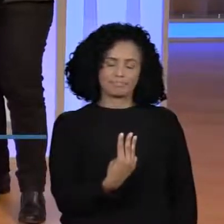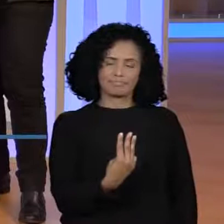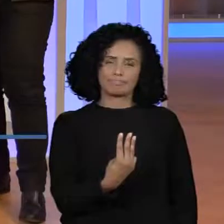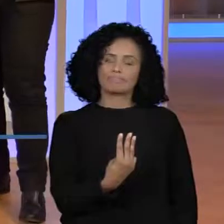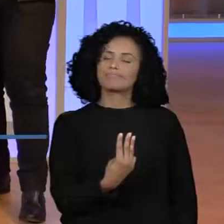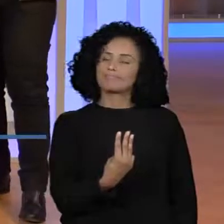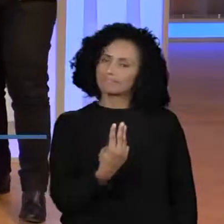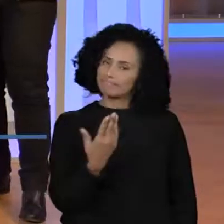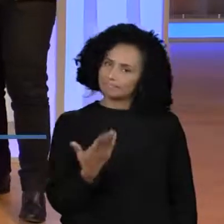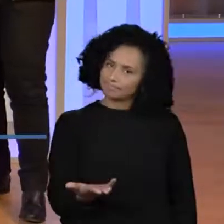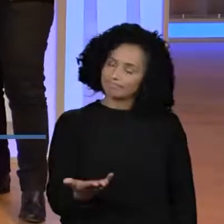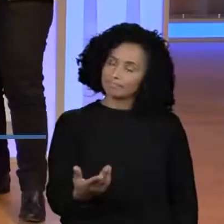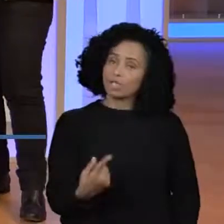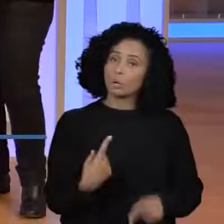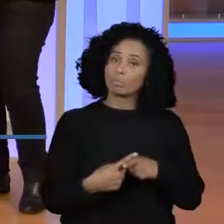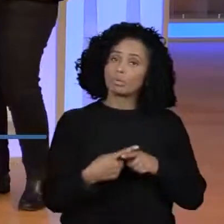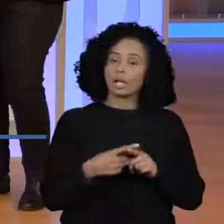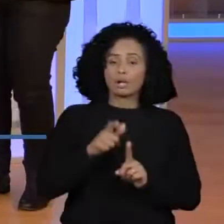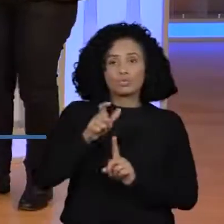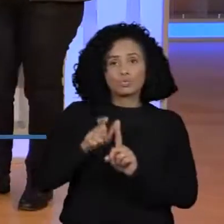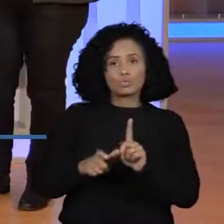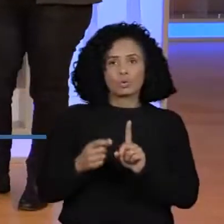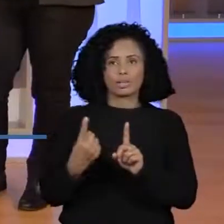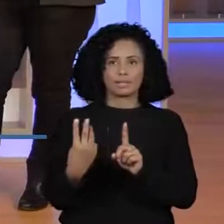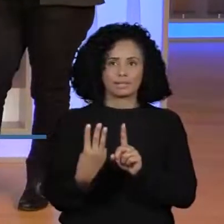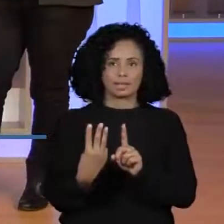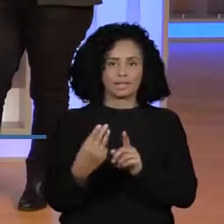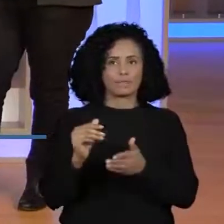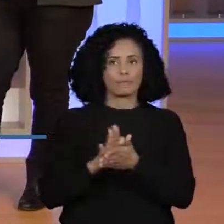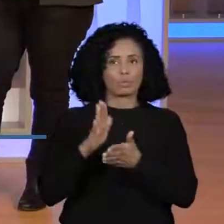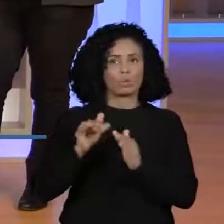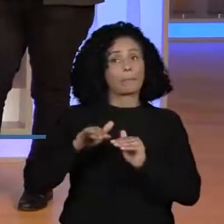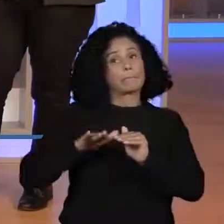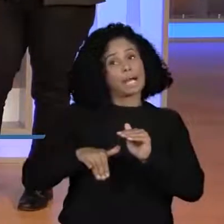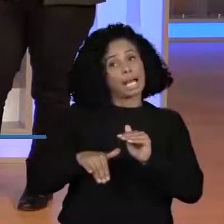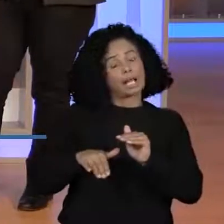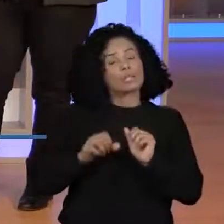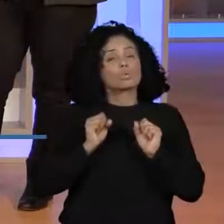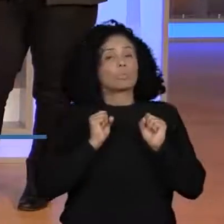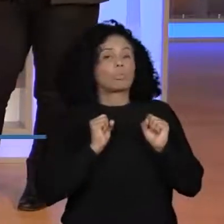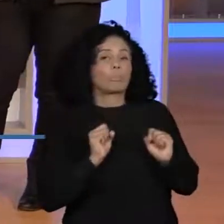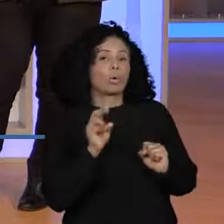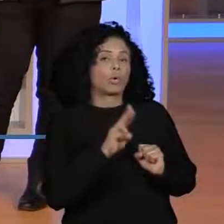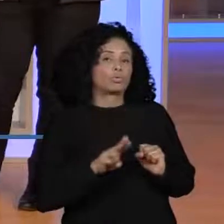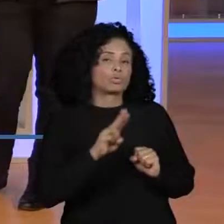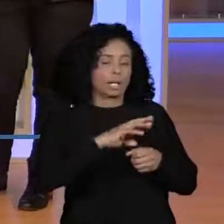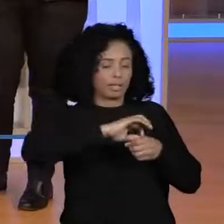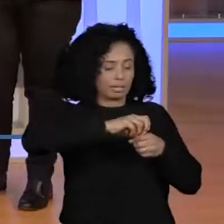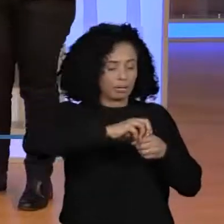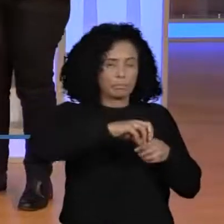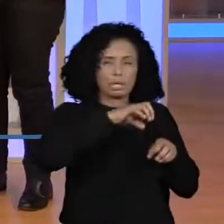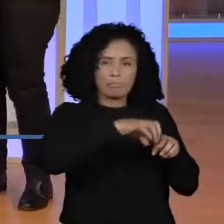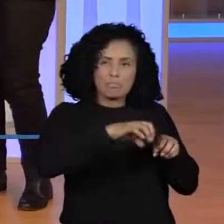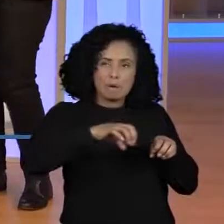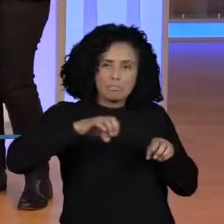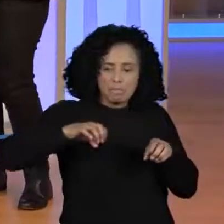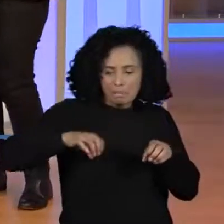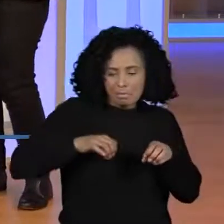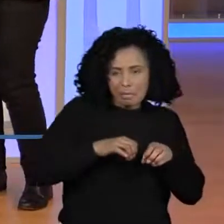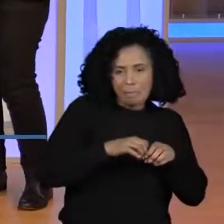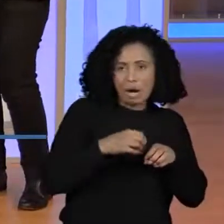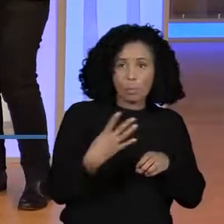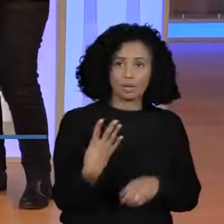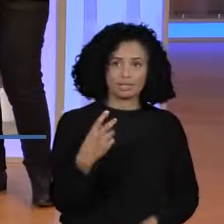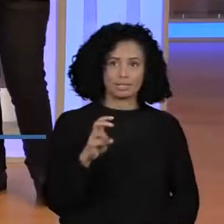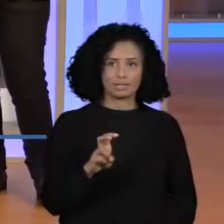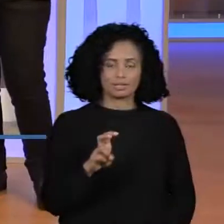a menos que ela. Poderíamos pegar aí, quem sabe, 45 tampinhas? E aí, dessas 45 tampinhas,